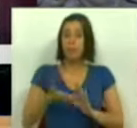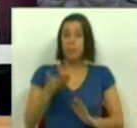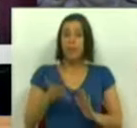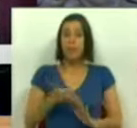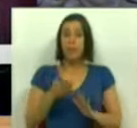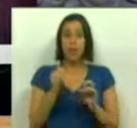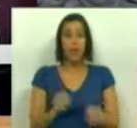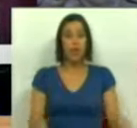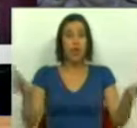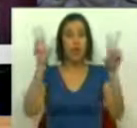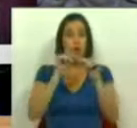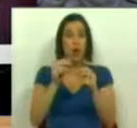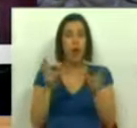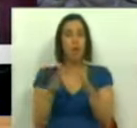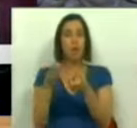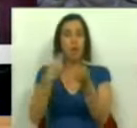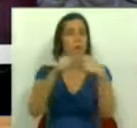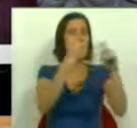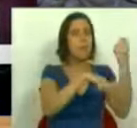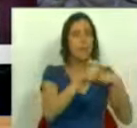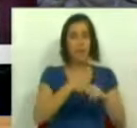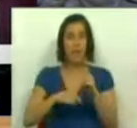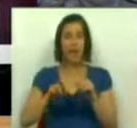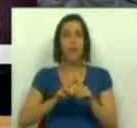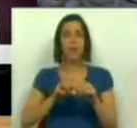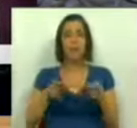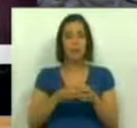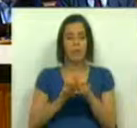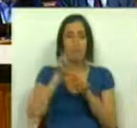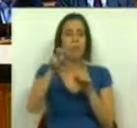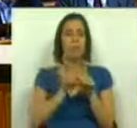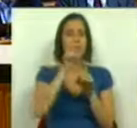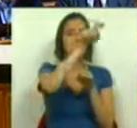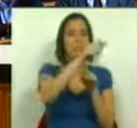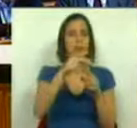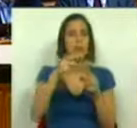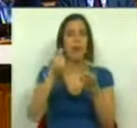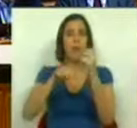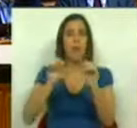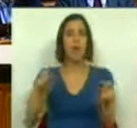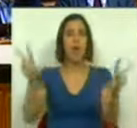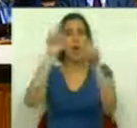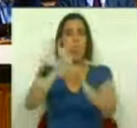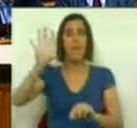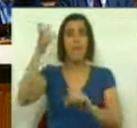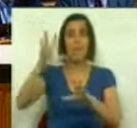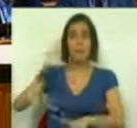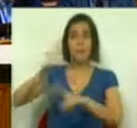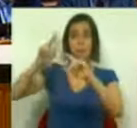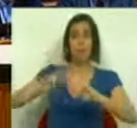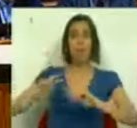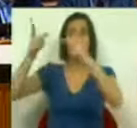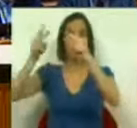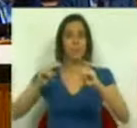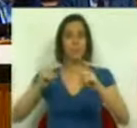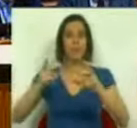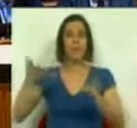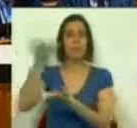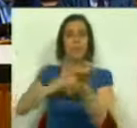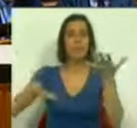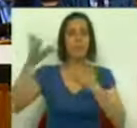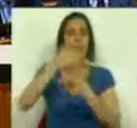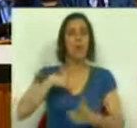emergência de novos blocos comerciais e a deslocalização da produção para novos países em desenvolvimento